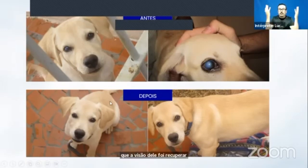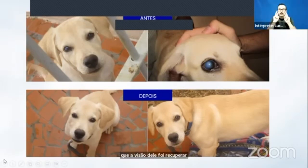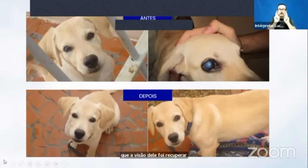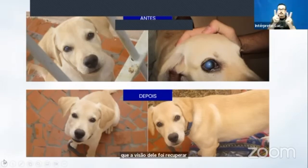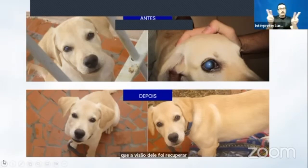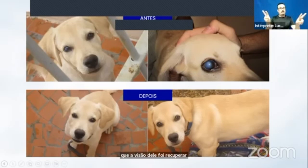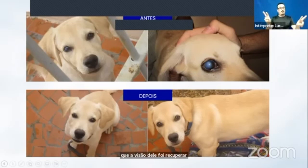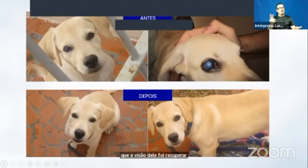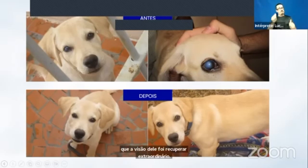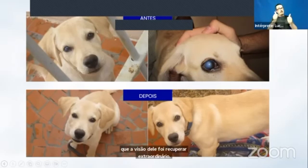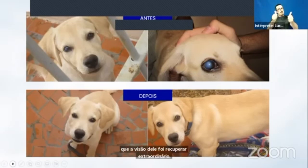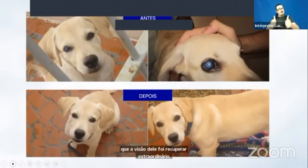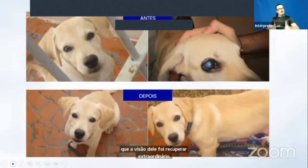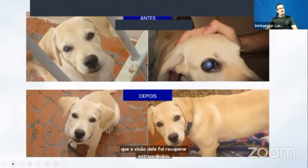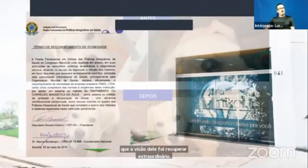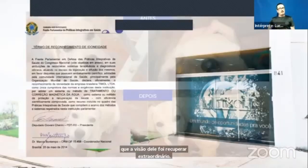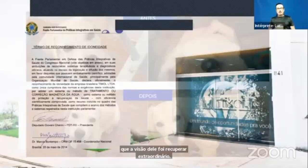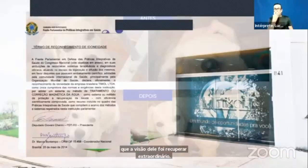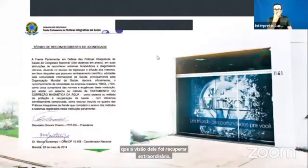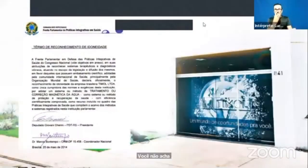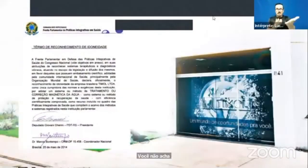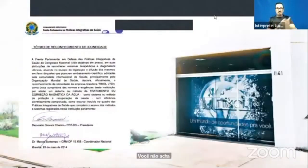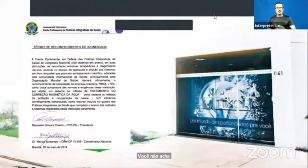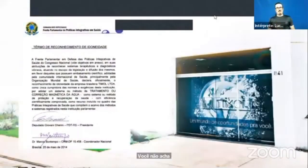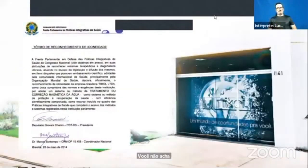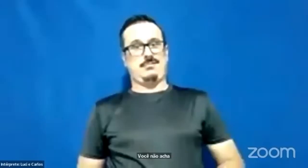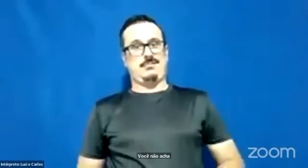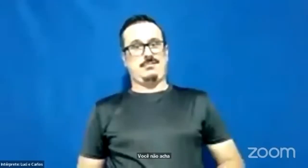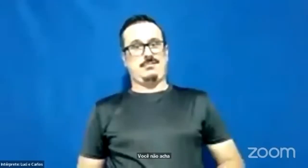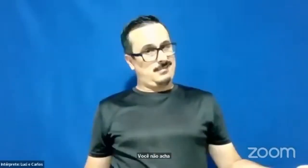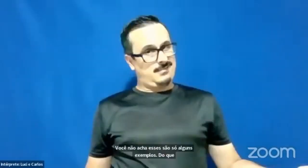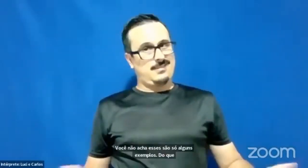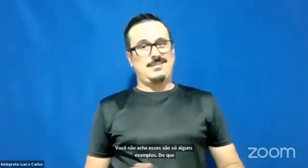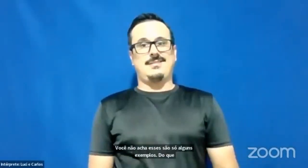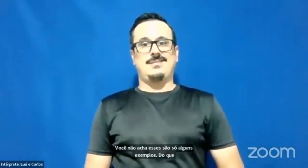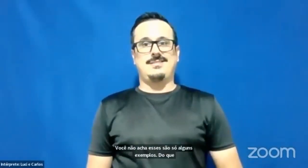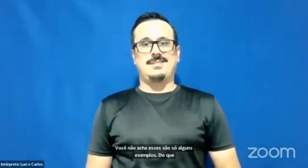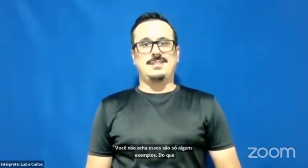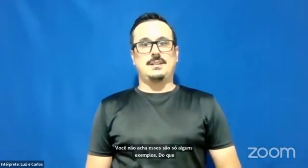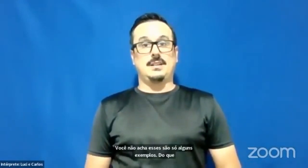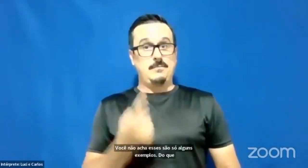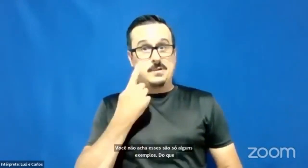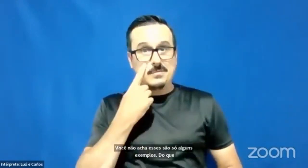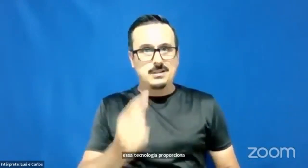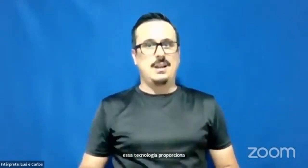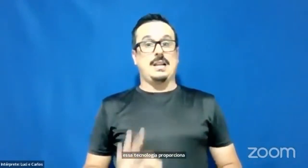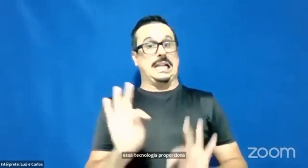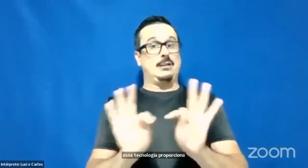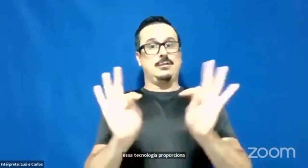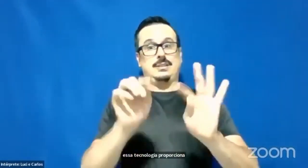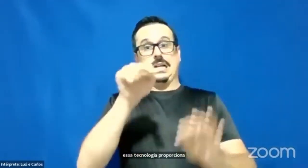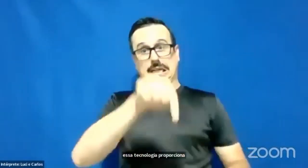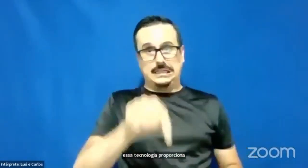acha? Esses são só alguns exemplos, né, do que essa tecnologia proporciona. Nós vamos conversar